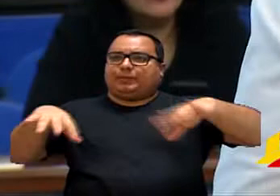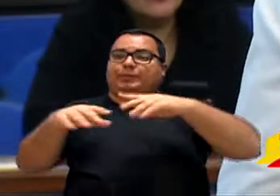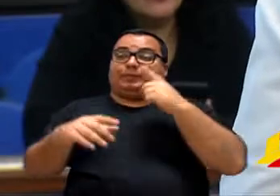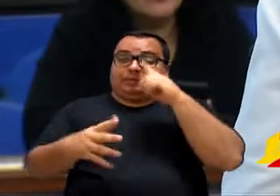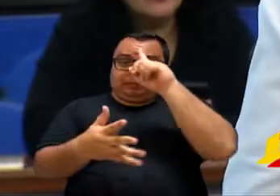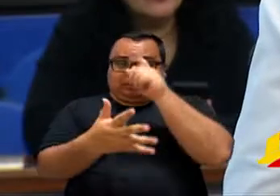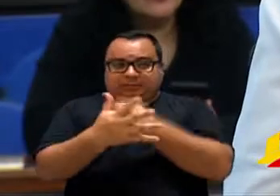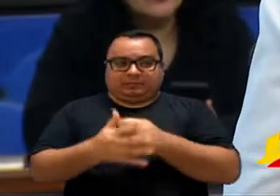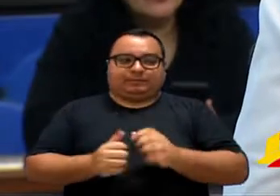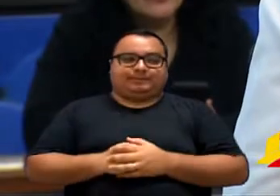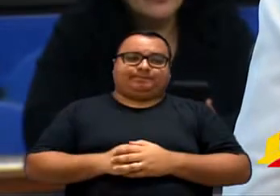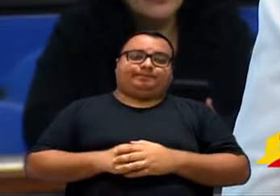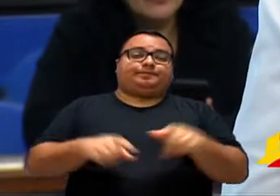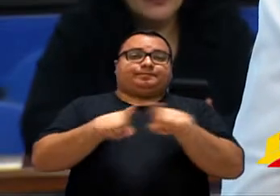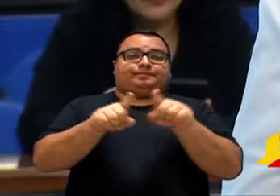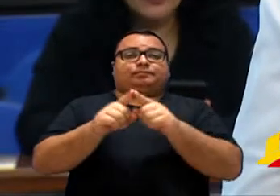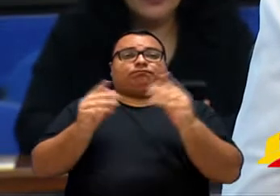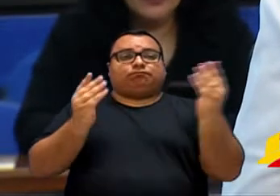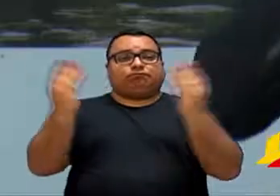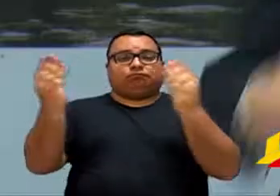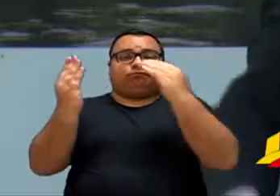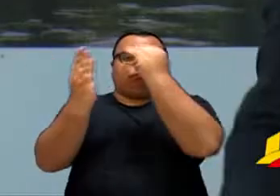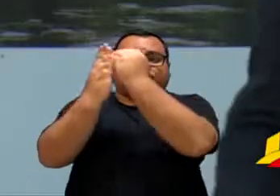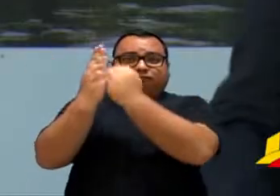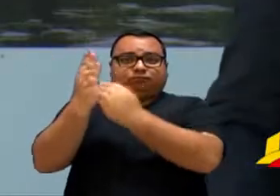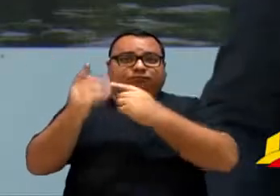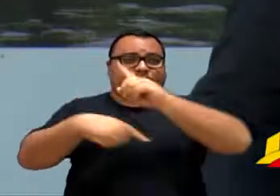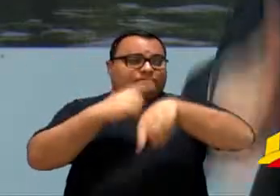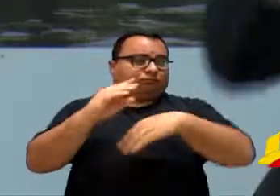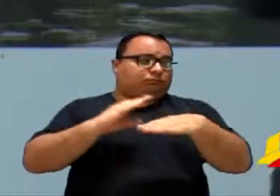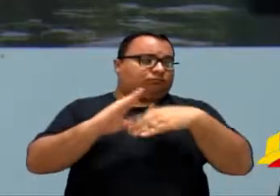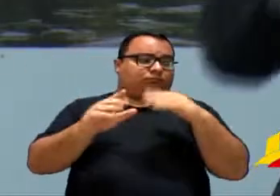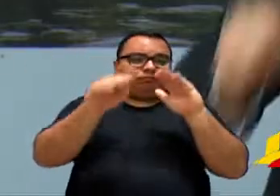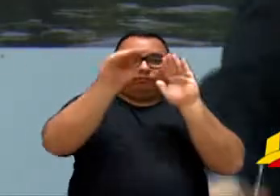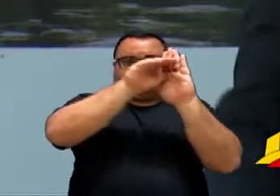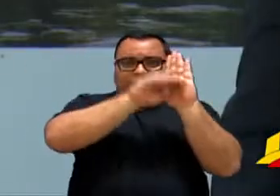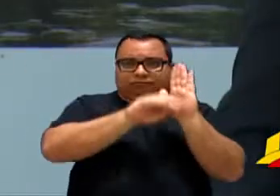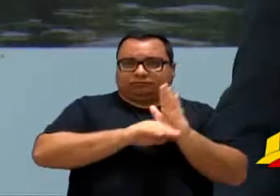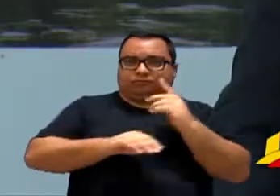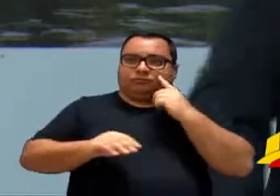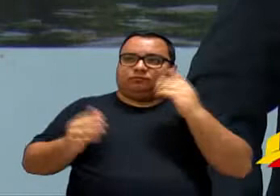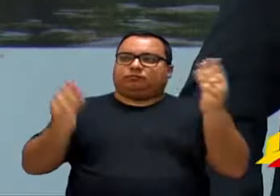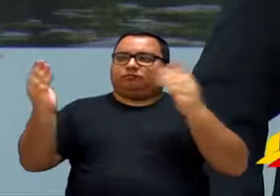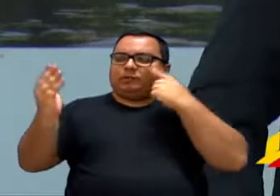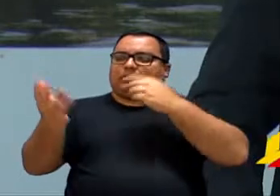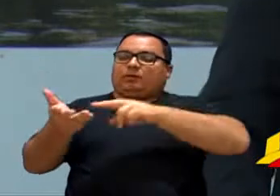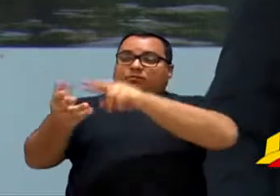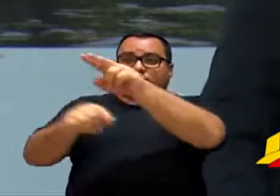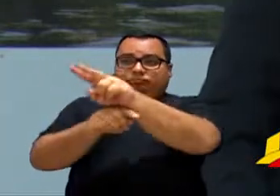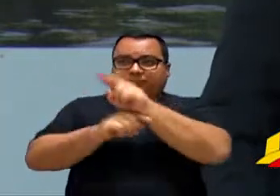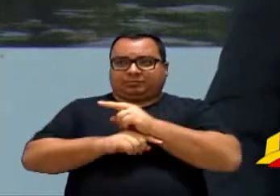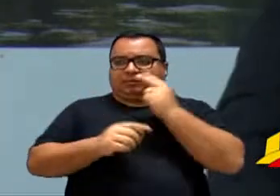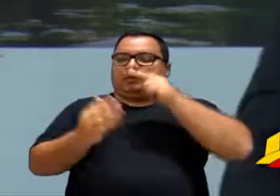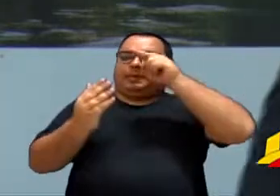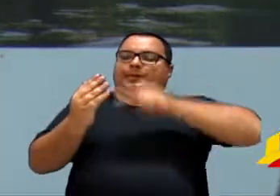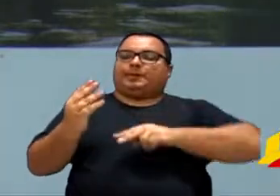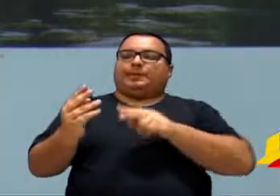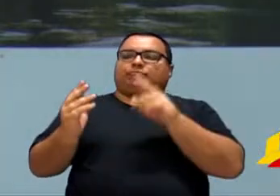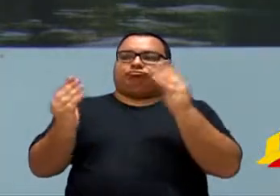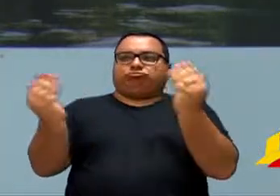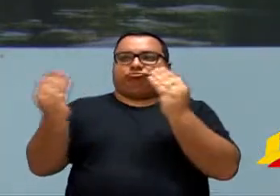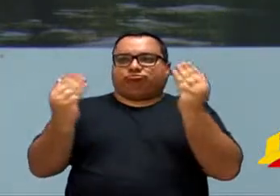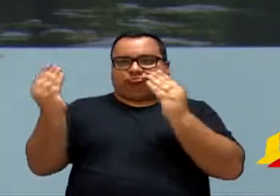e vamos Comparar as tabelas que vossa excelência recebeu e a que eu vou receber o senhor me empresta depois desse esse documento obrigado obrigado